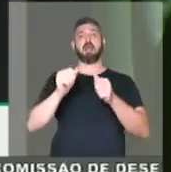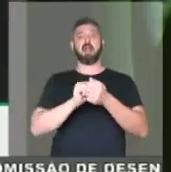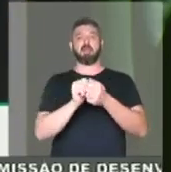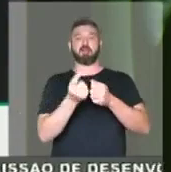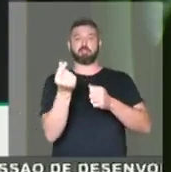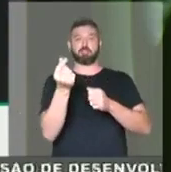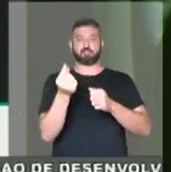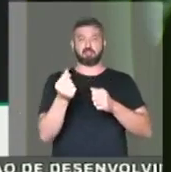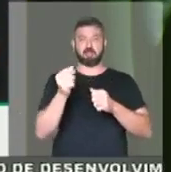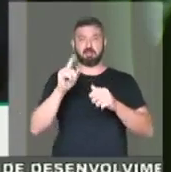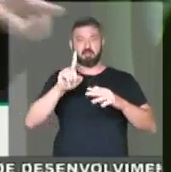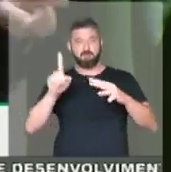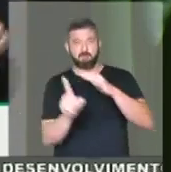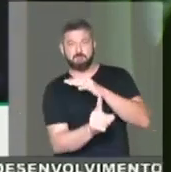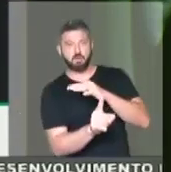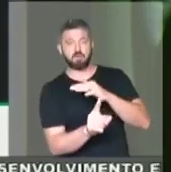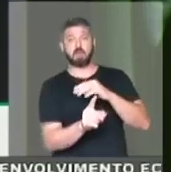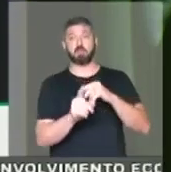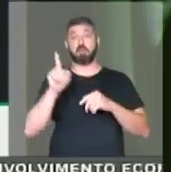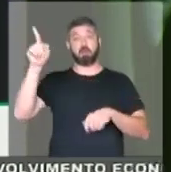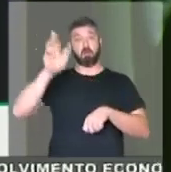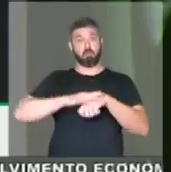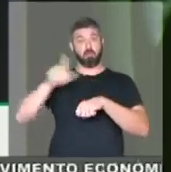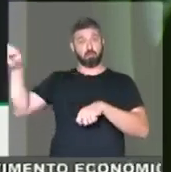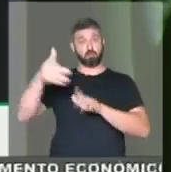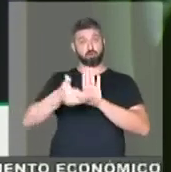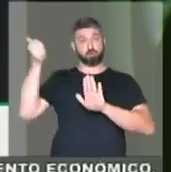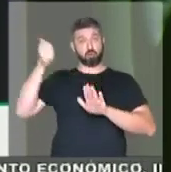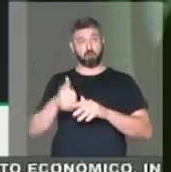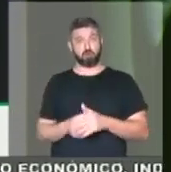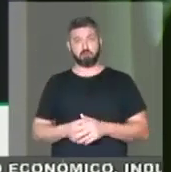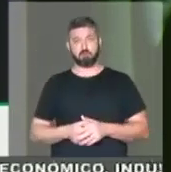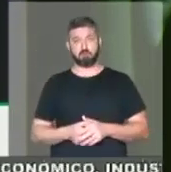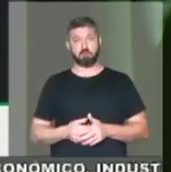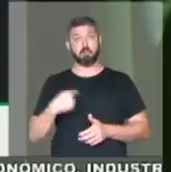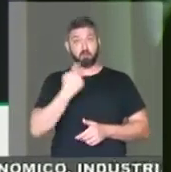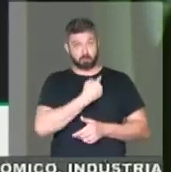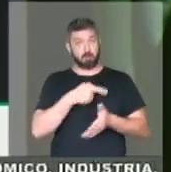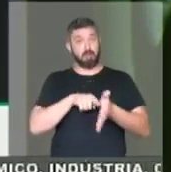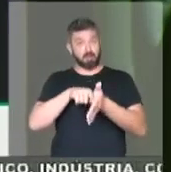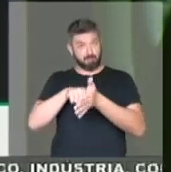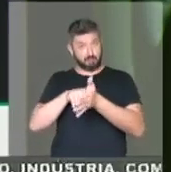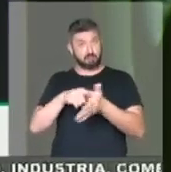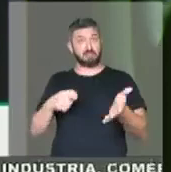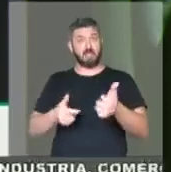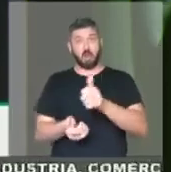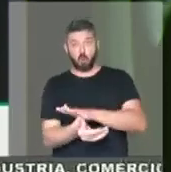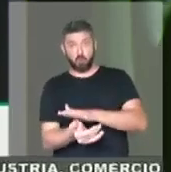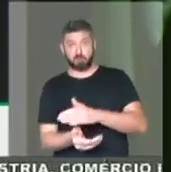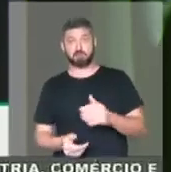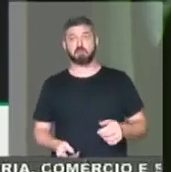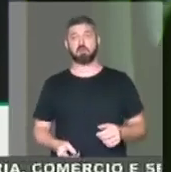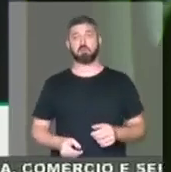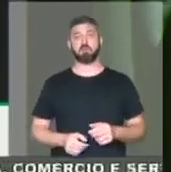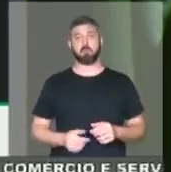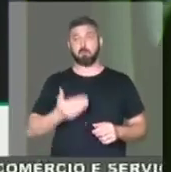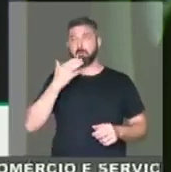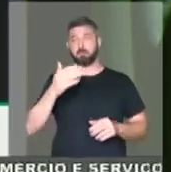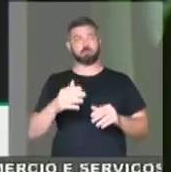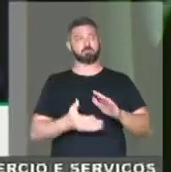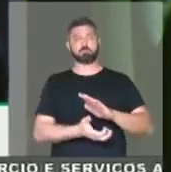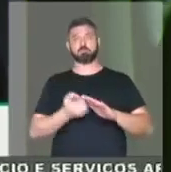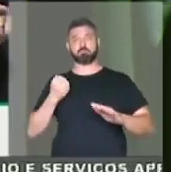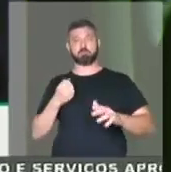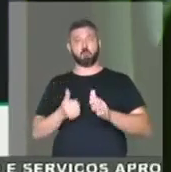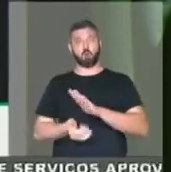dinheiro. Uma proposta que ele retirou, não fomos nós. Nós queremos investigar a corrupção. Quem quis tirar investigação